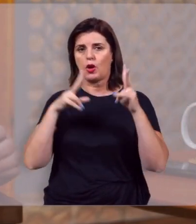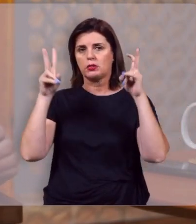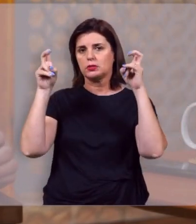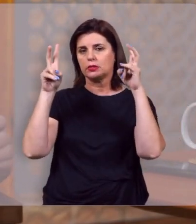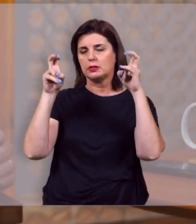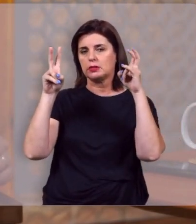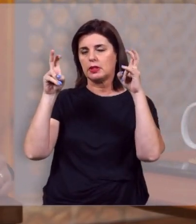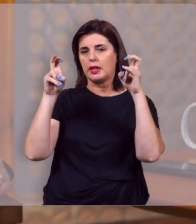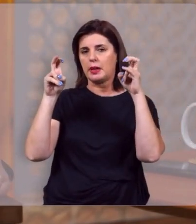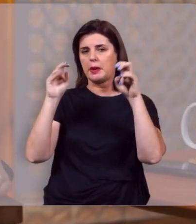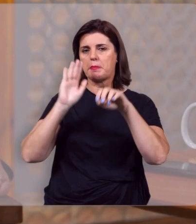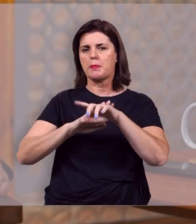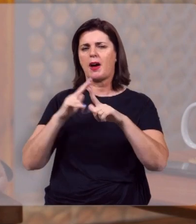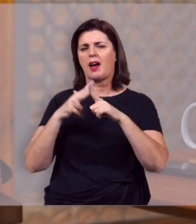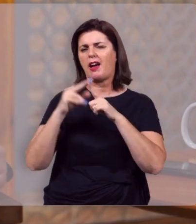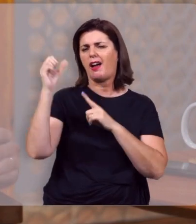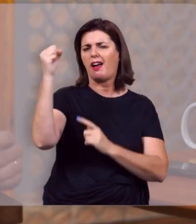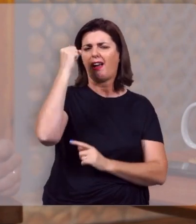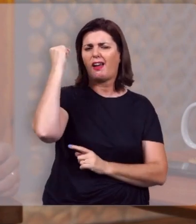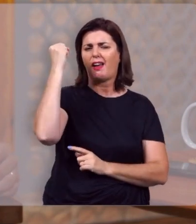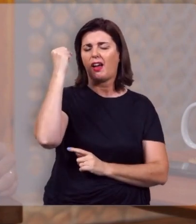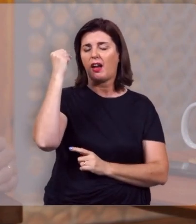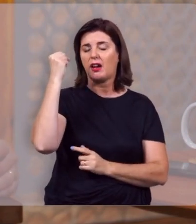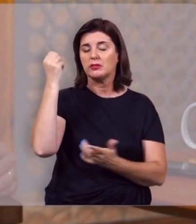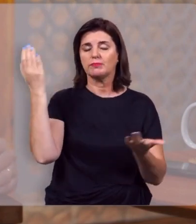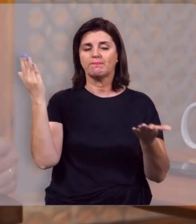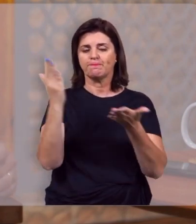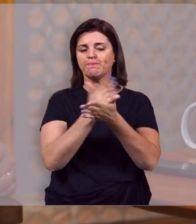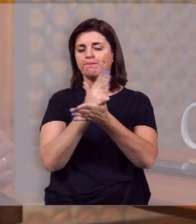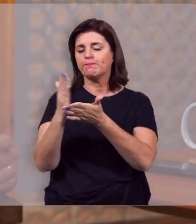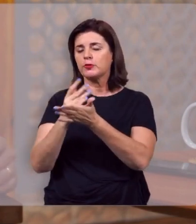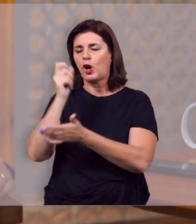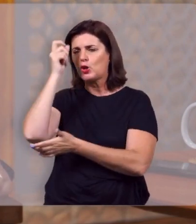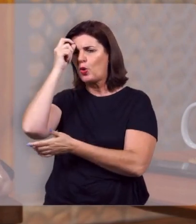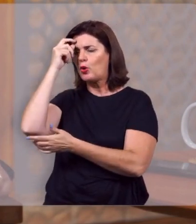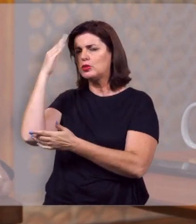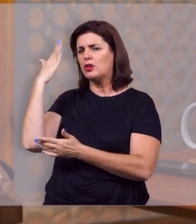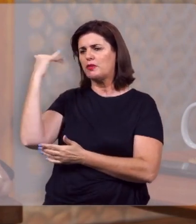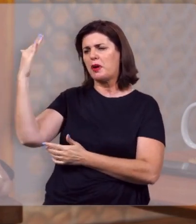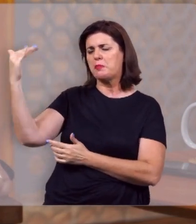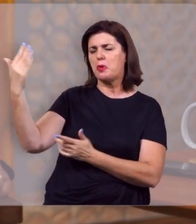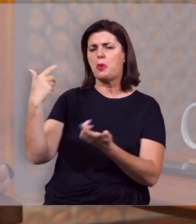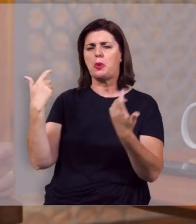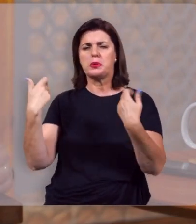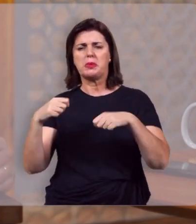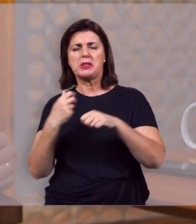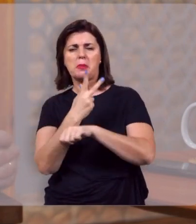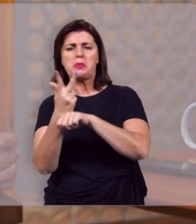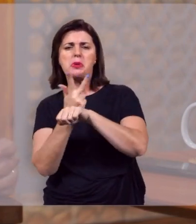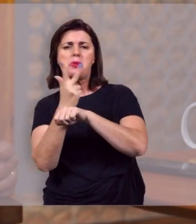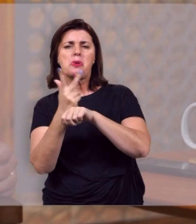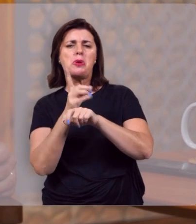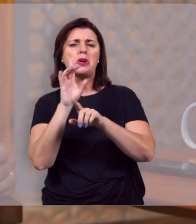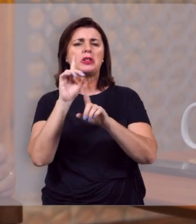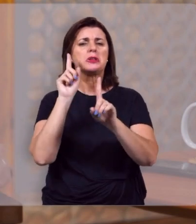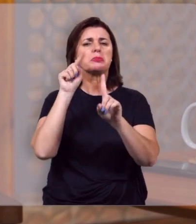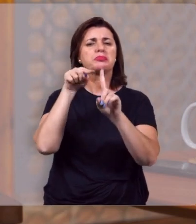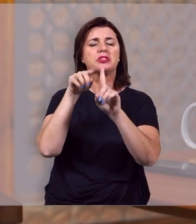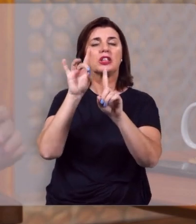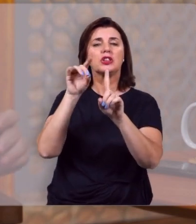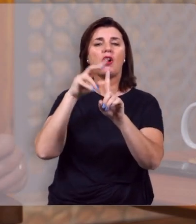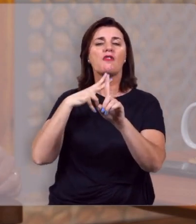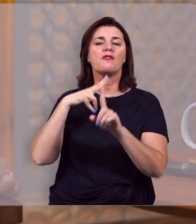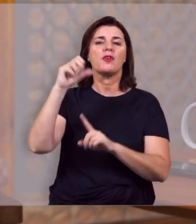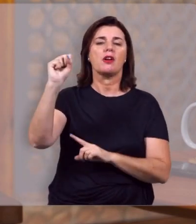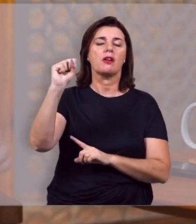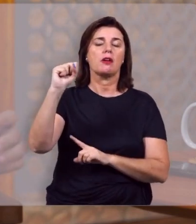foi mais que vencedores. Em meio a uma cultura do sucesso que nos faz buscar obstinadamente